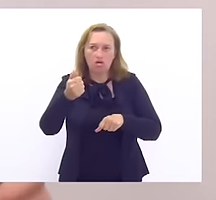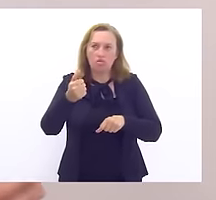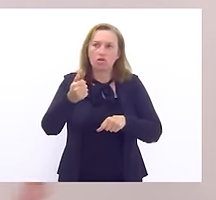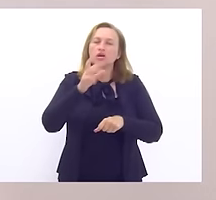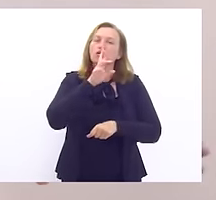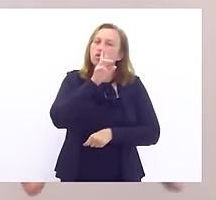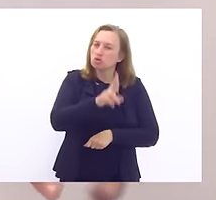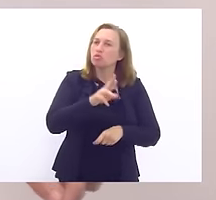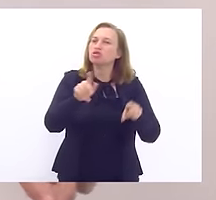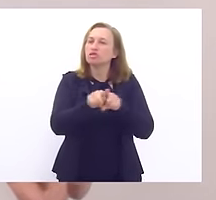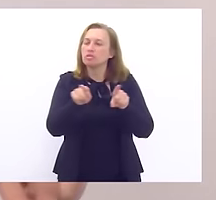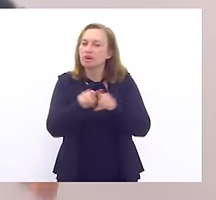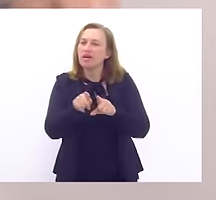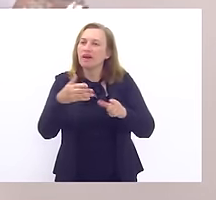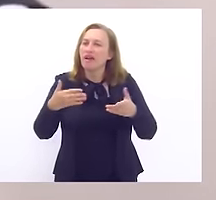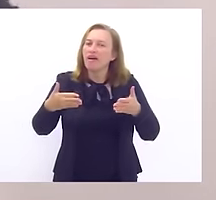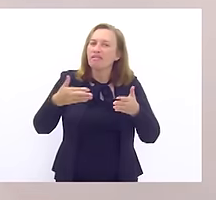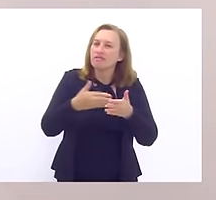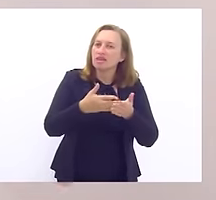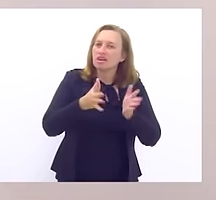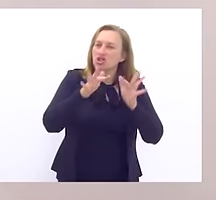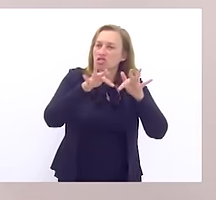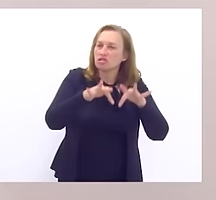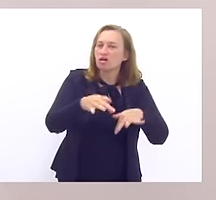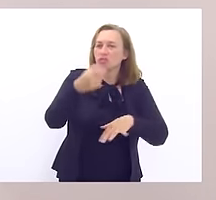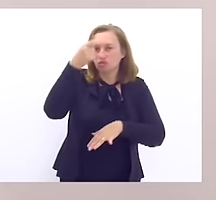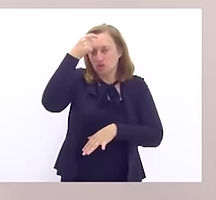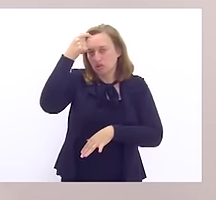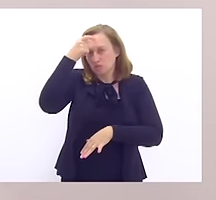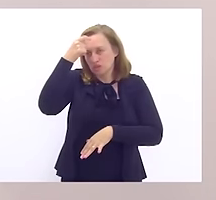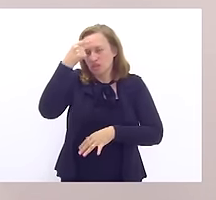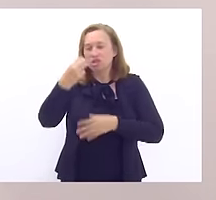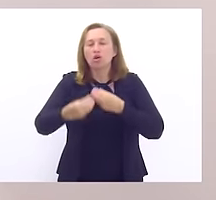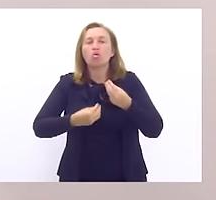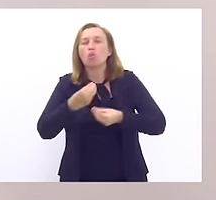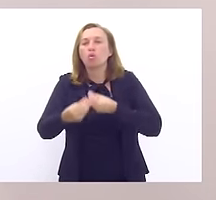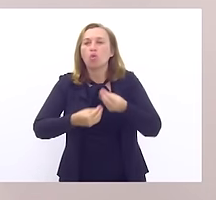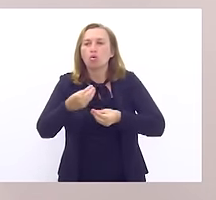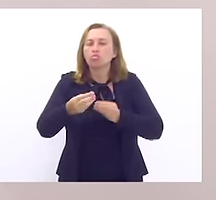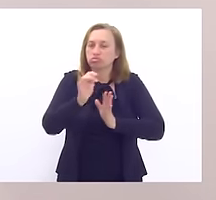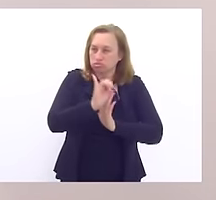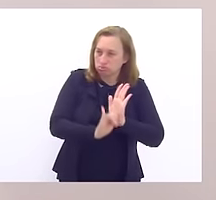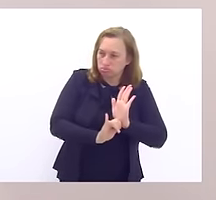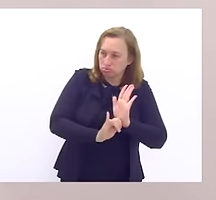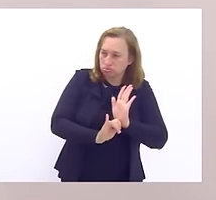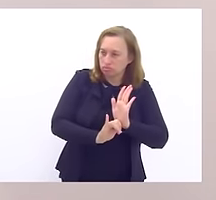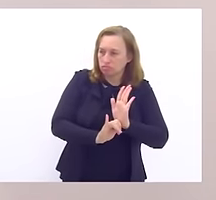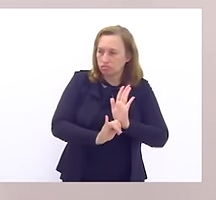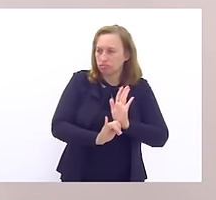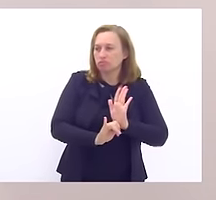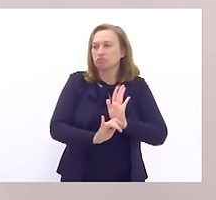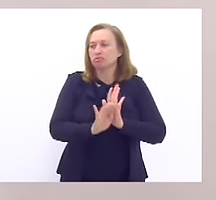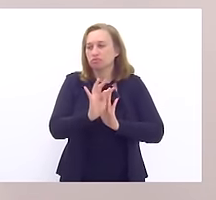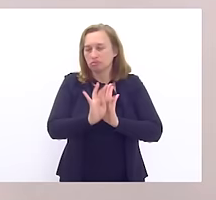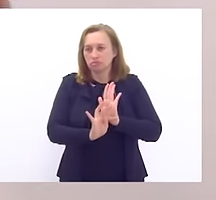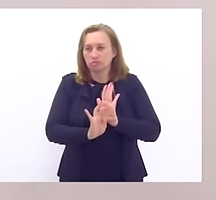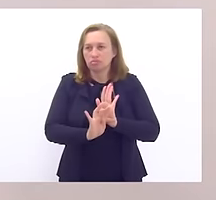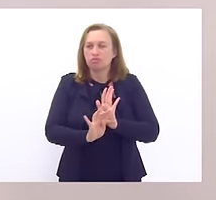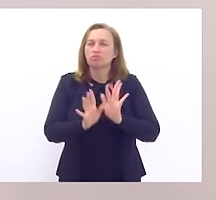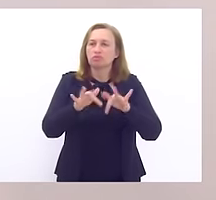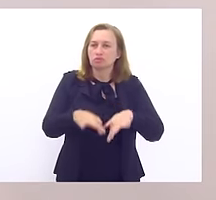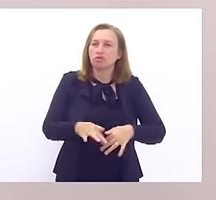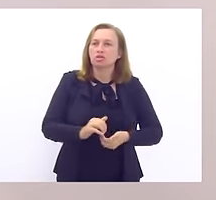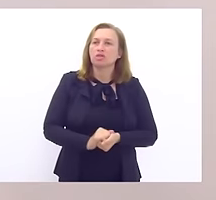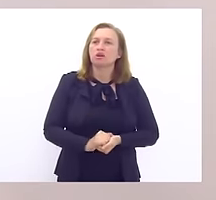ter uma resposta também até a gente chegar no consenso de como qual vai ser o o a redação final desse desse estatuto e vejo